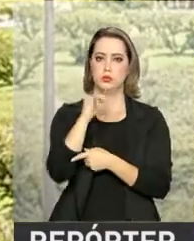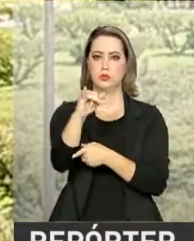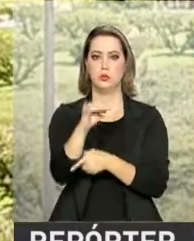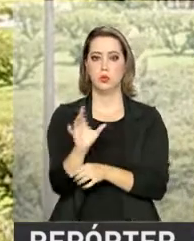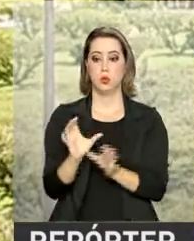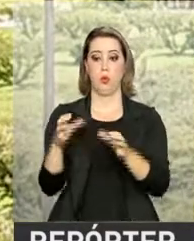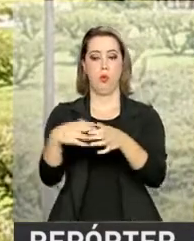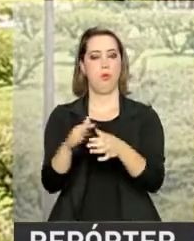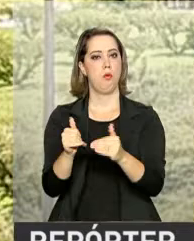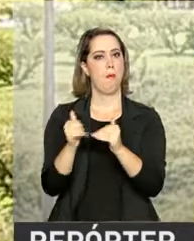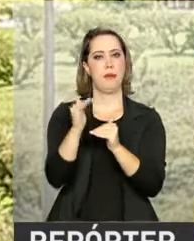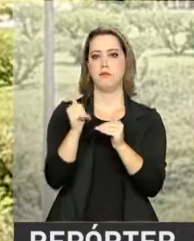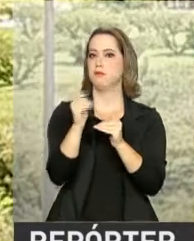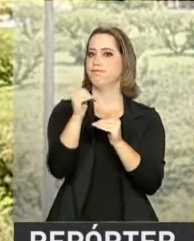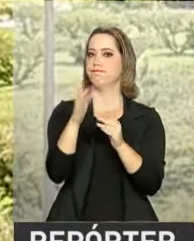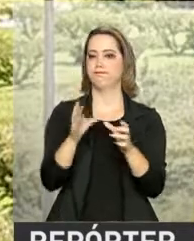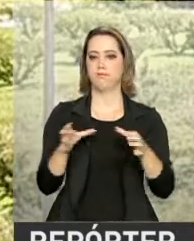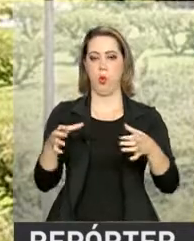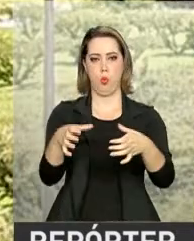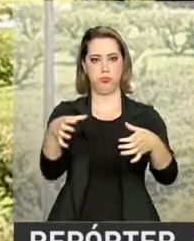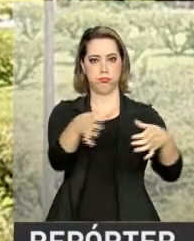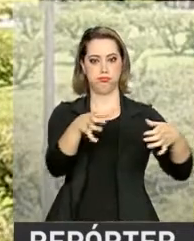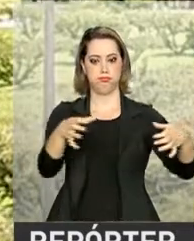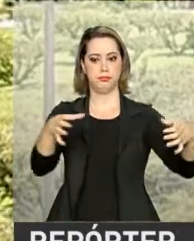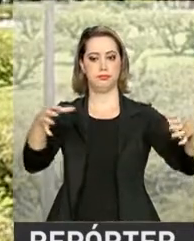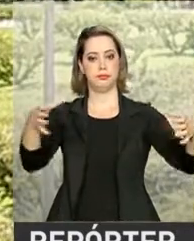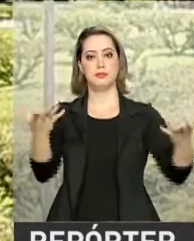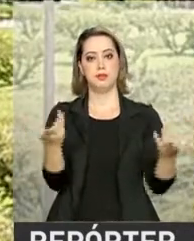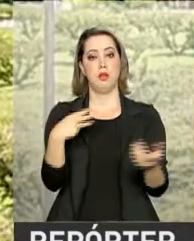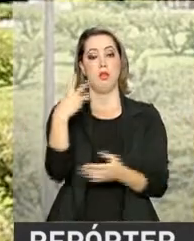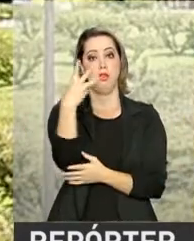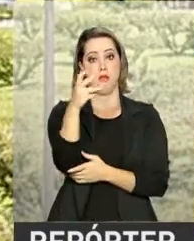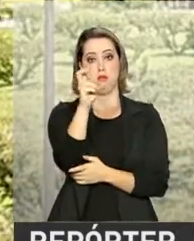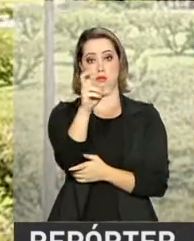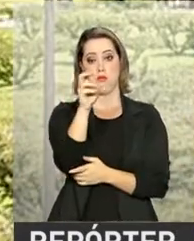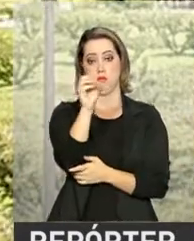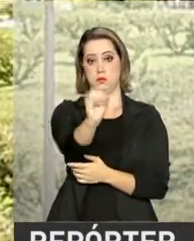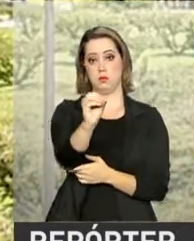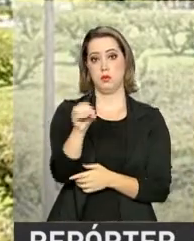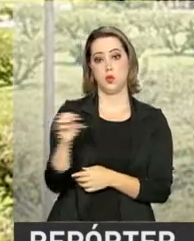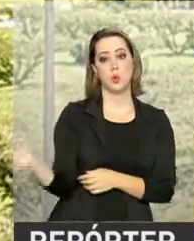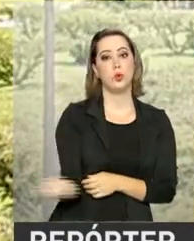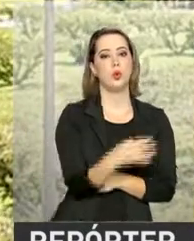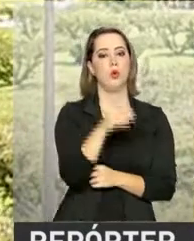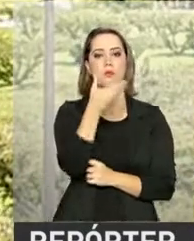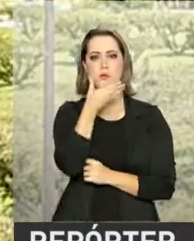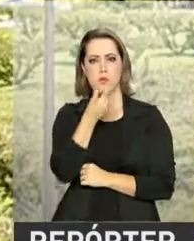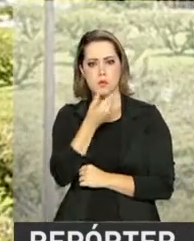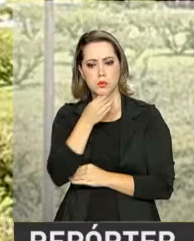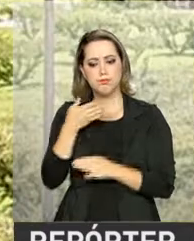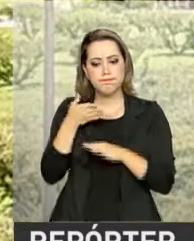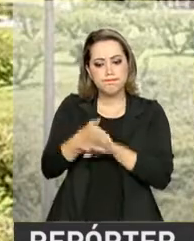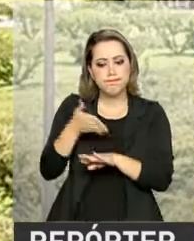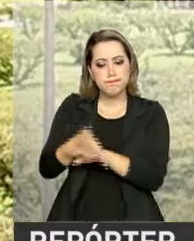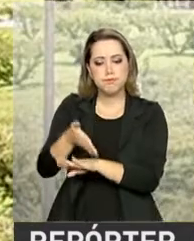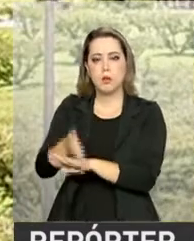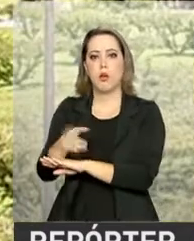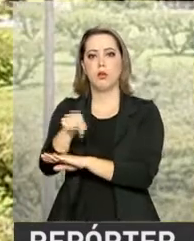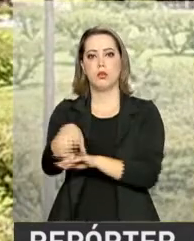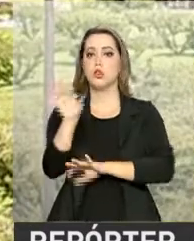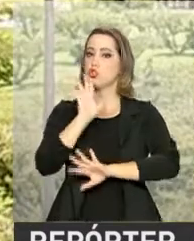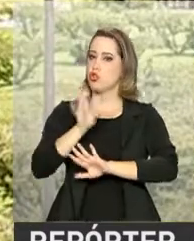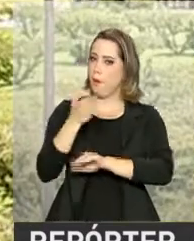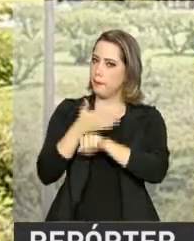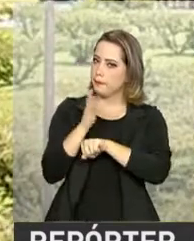aos três estados vão ser cerca de 350 novos integrantes que se preparam fazendo